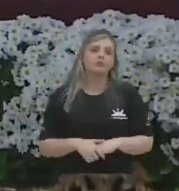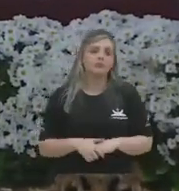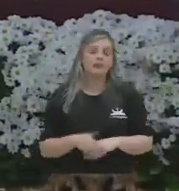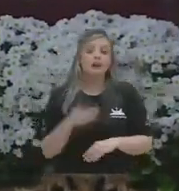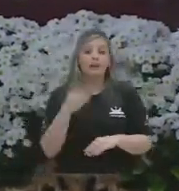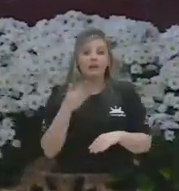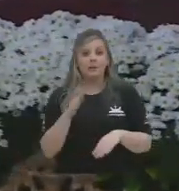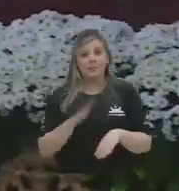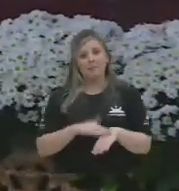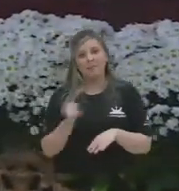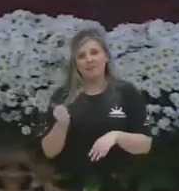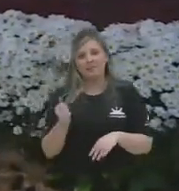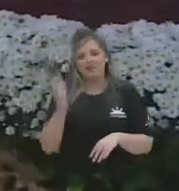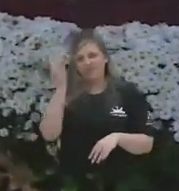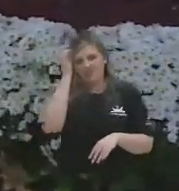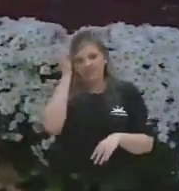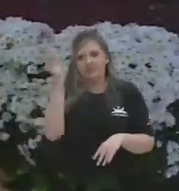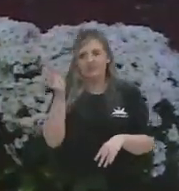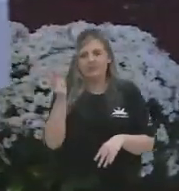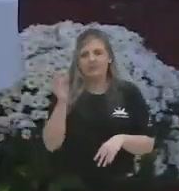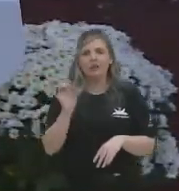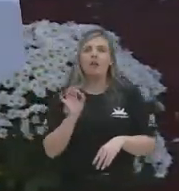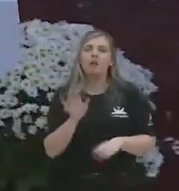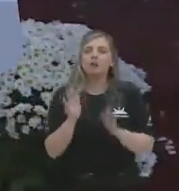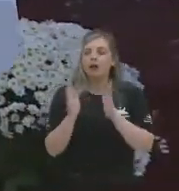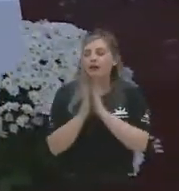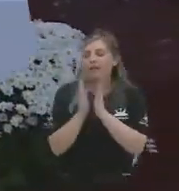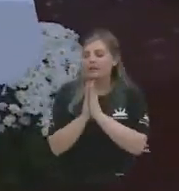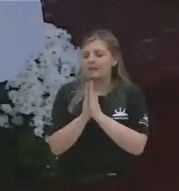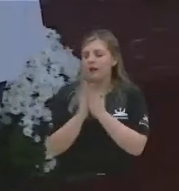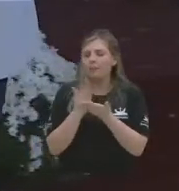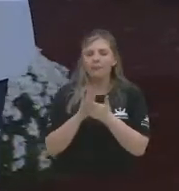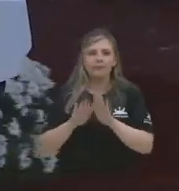fácil. Se eu dissesse: reza que resolve, seria bem mais fácil.